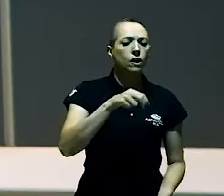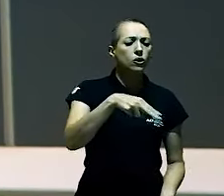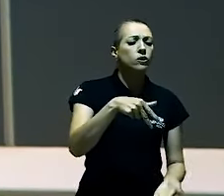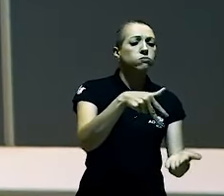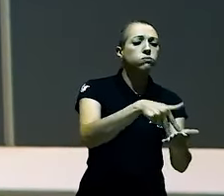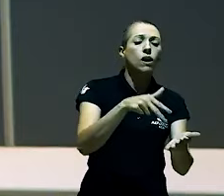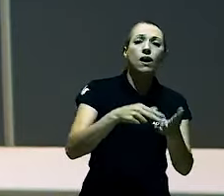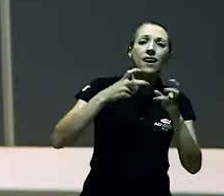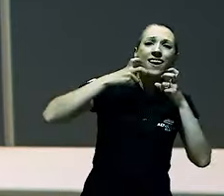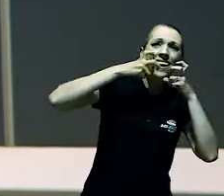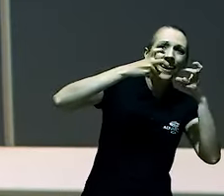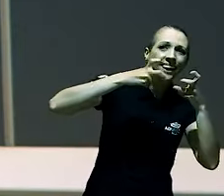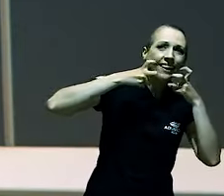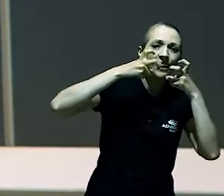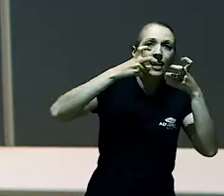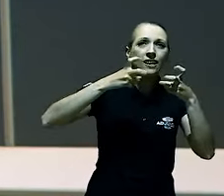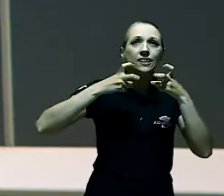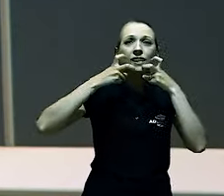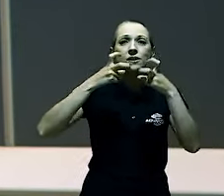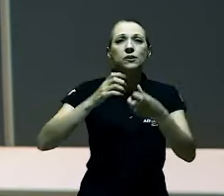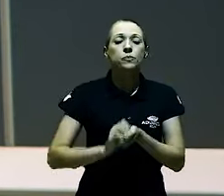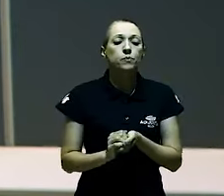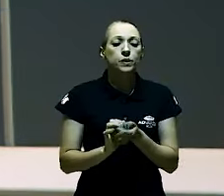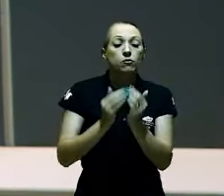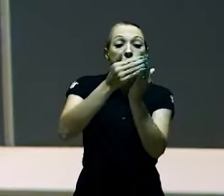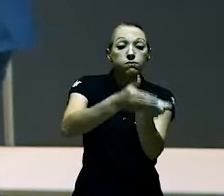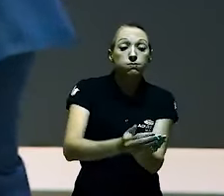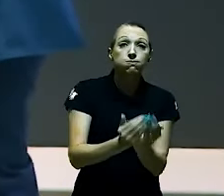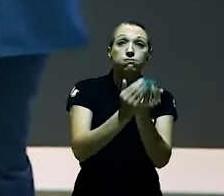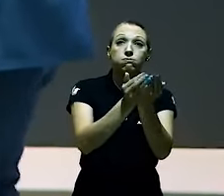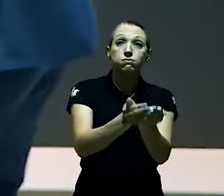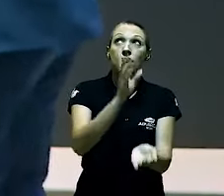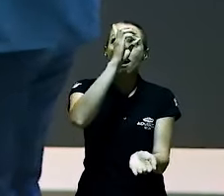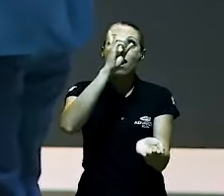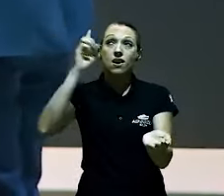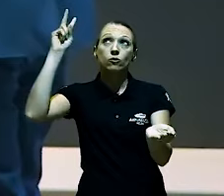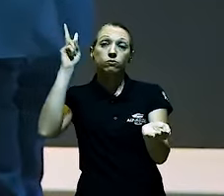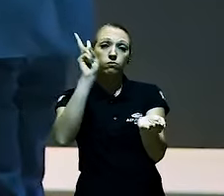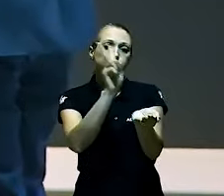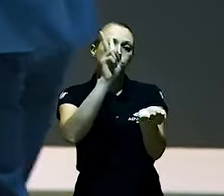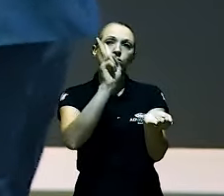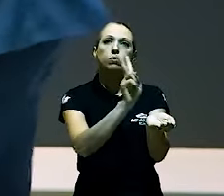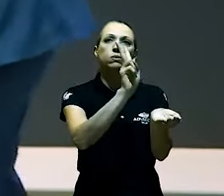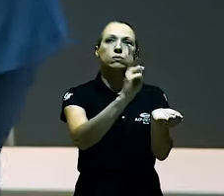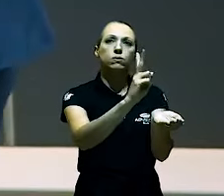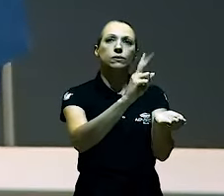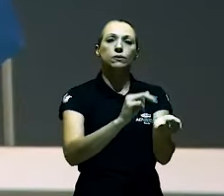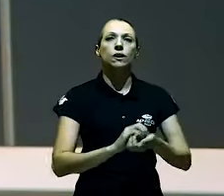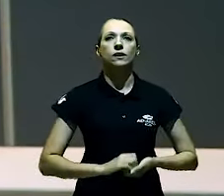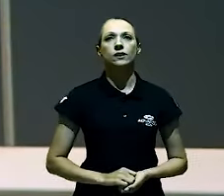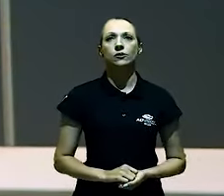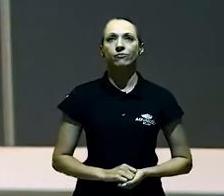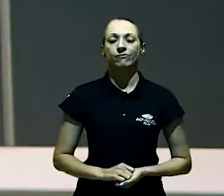contra Nínive. E agora o capitão diz para ele: Jonas, levante-se e clame ao seu Deus. No hebraico são